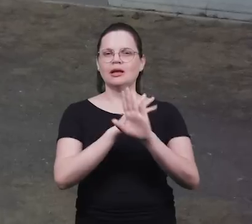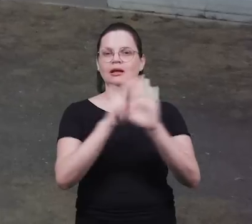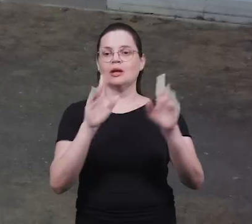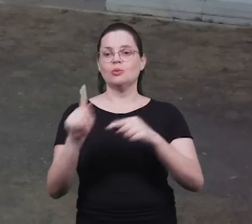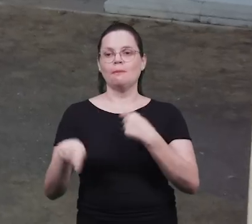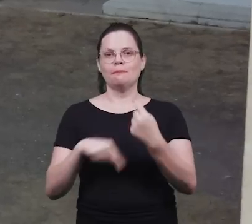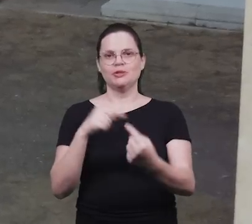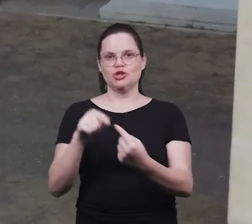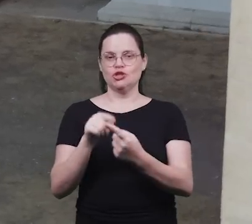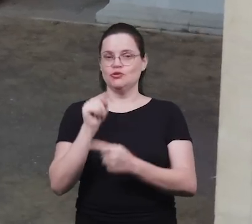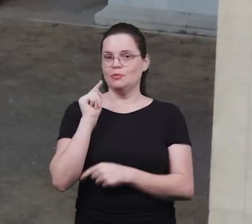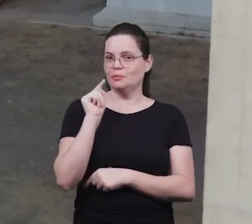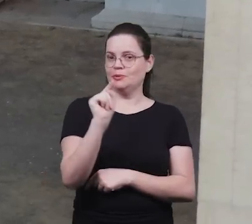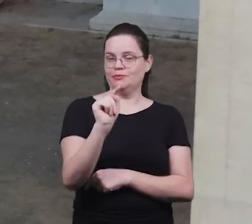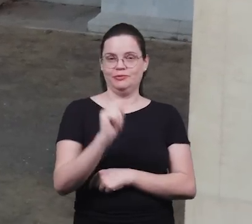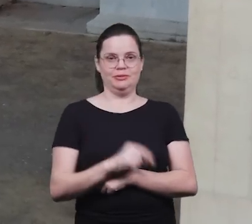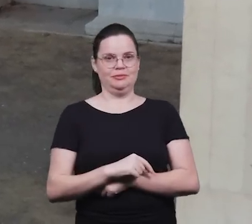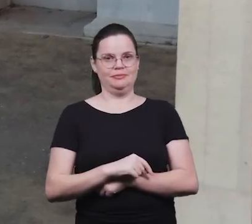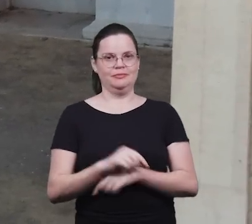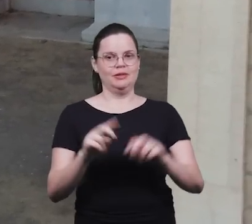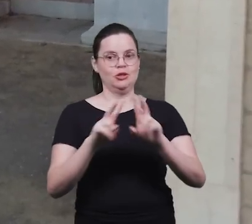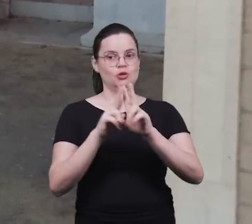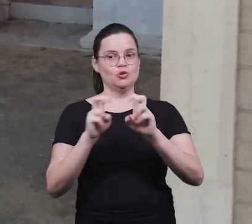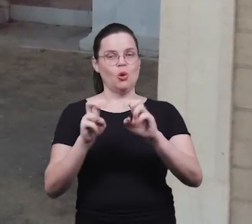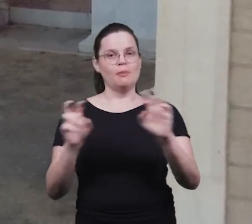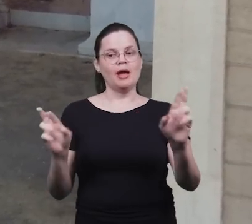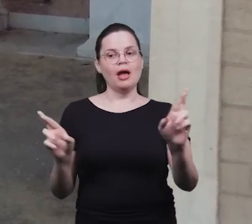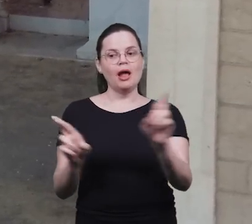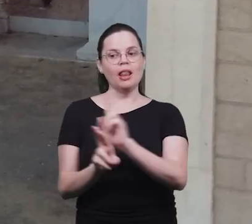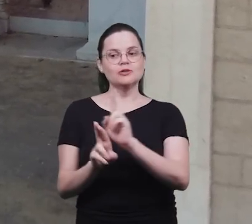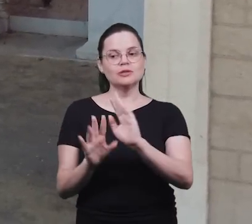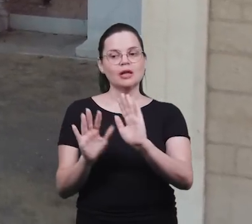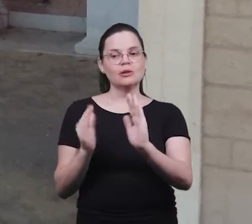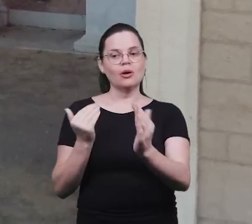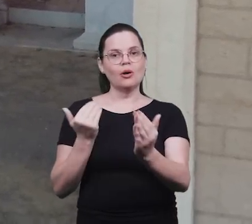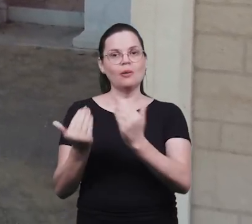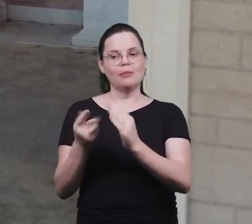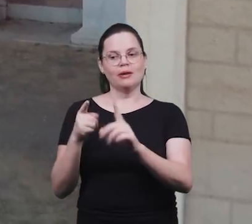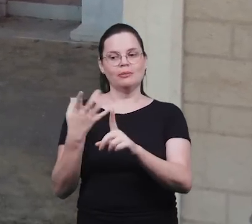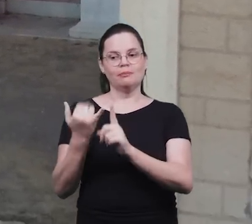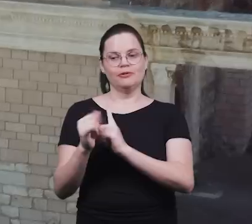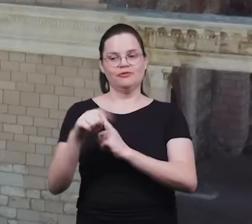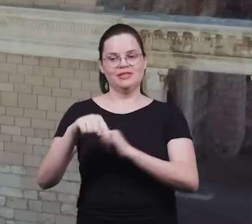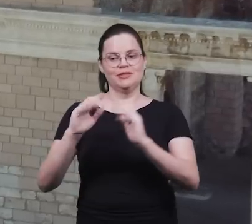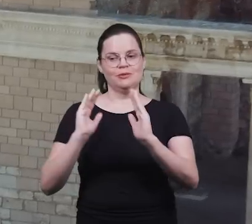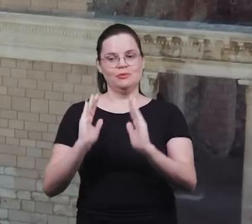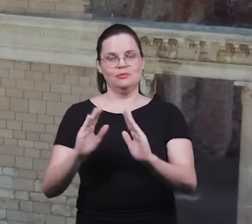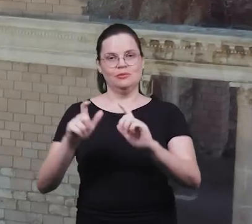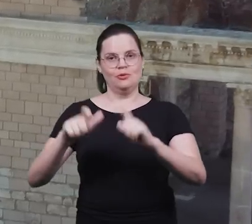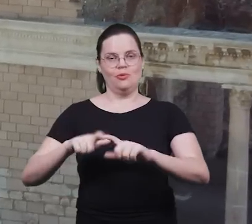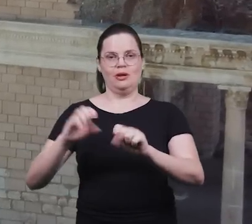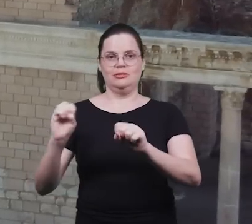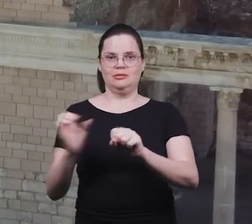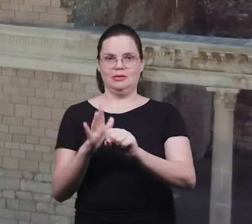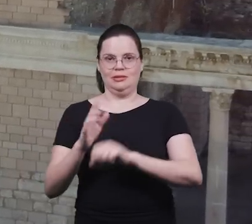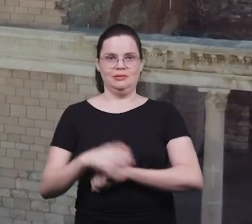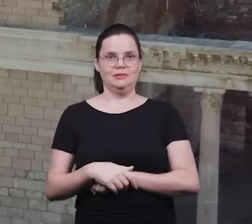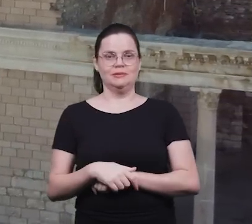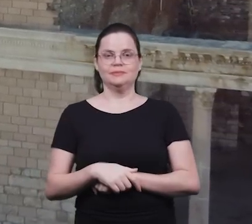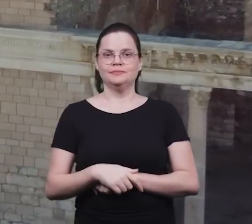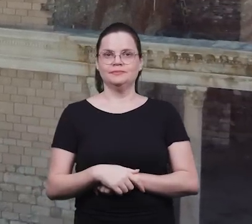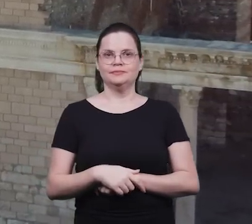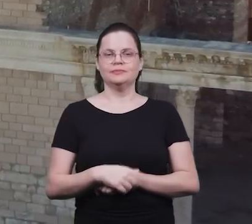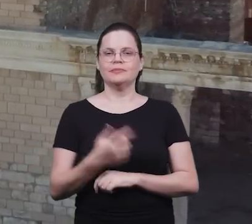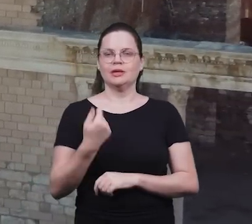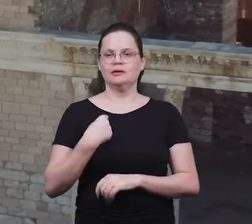você hoje em relação àquilo que está profetizado para a igreja de Sardes. E eu começo fazendo uma pergunta ao pastor